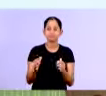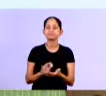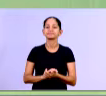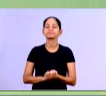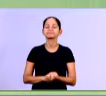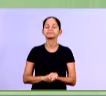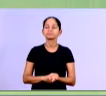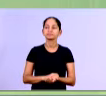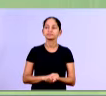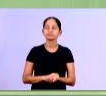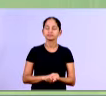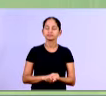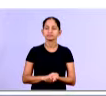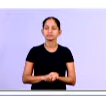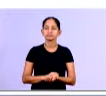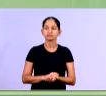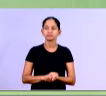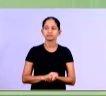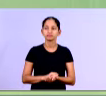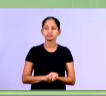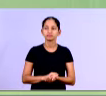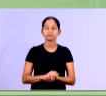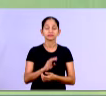Olha o problema agora, a letra B.